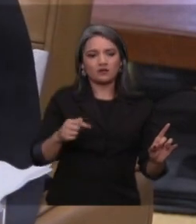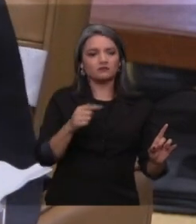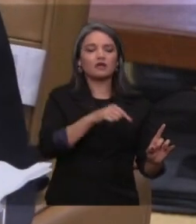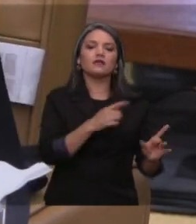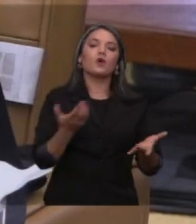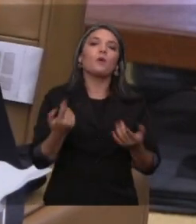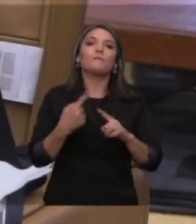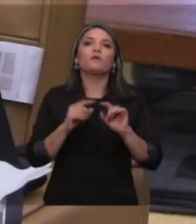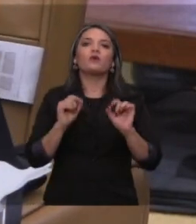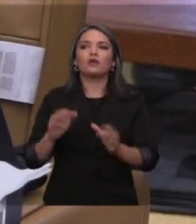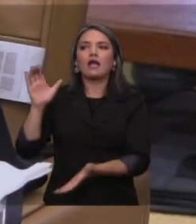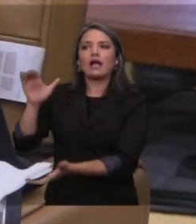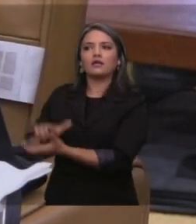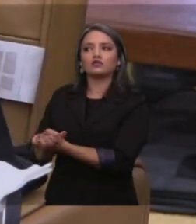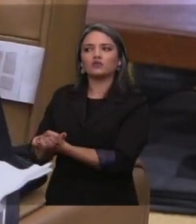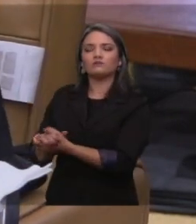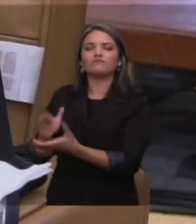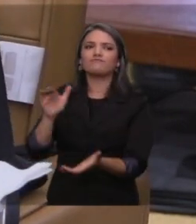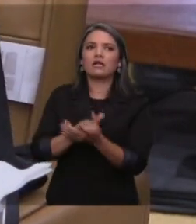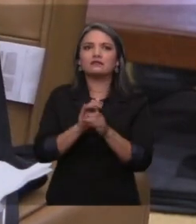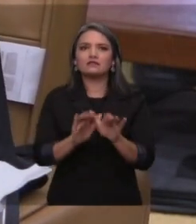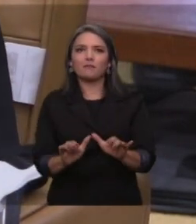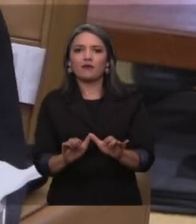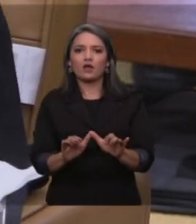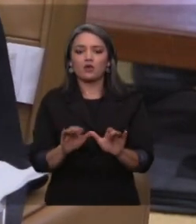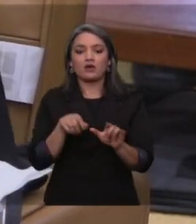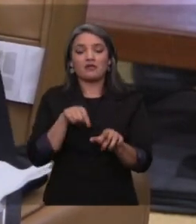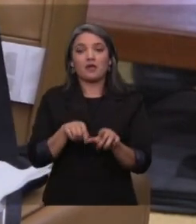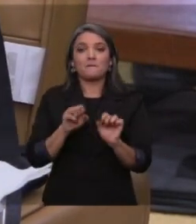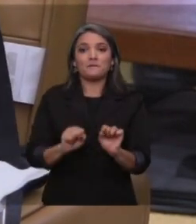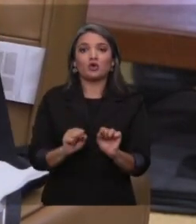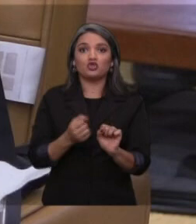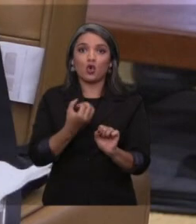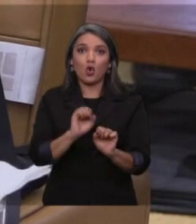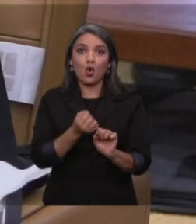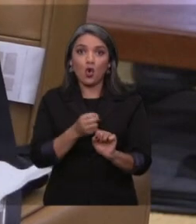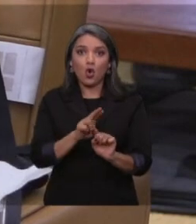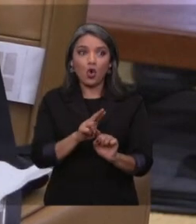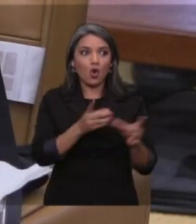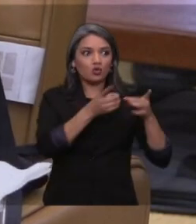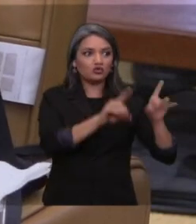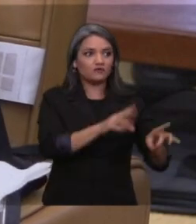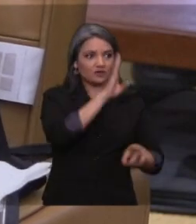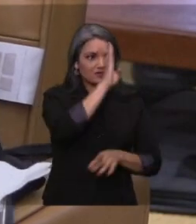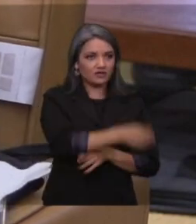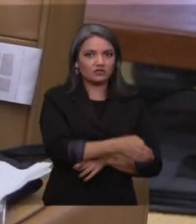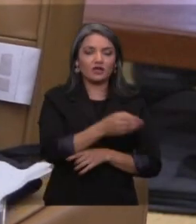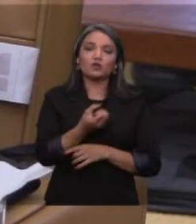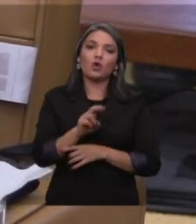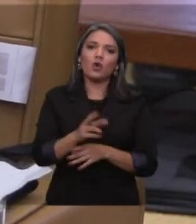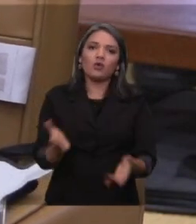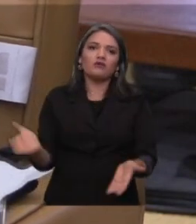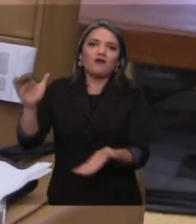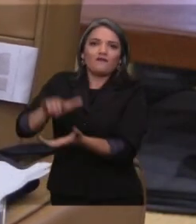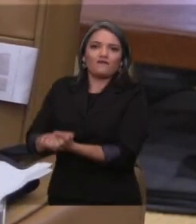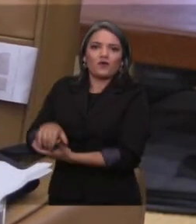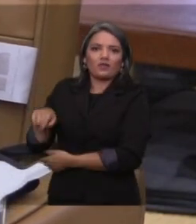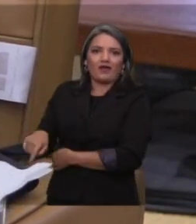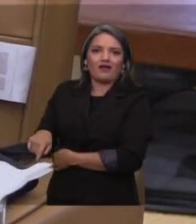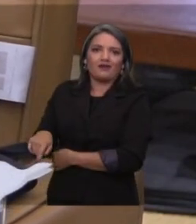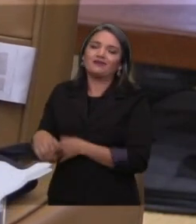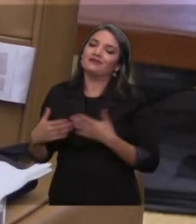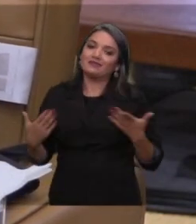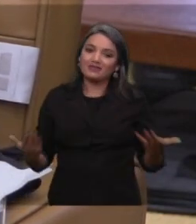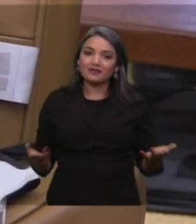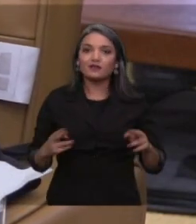reconciliar-se e voltar ao casamento. A rigor, há razões metajurídicas para explicar esta inserção